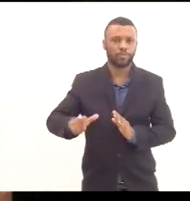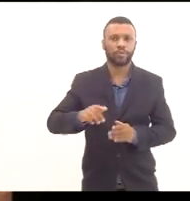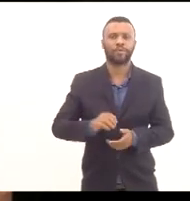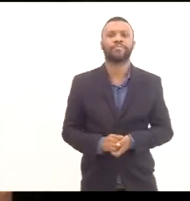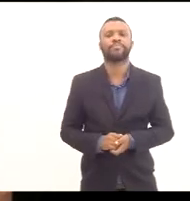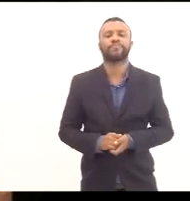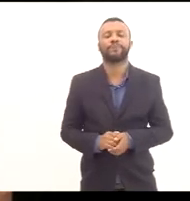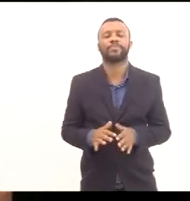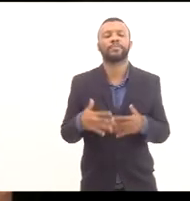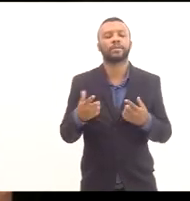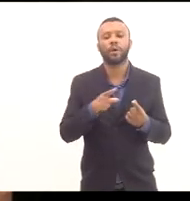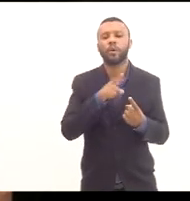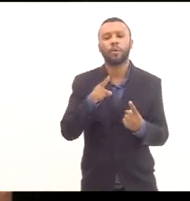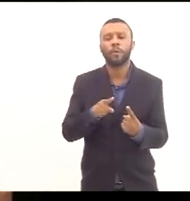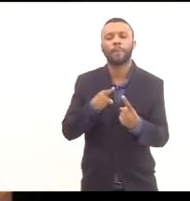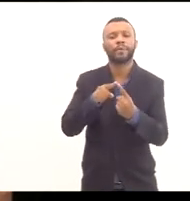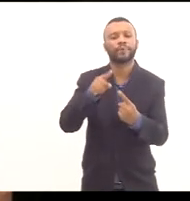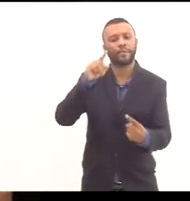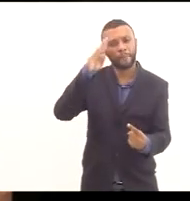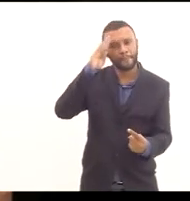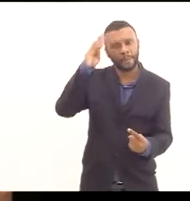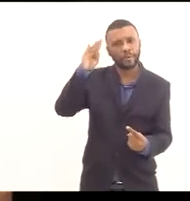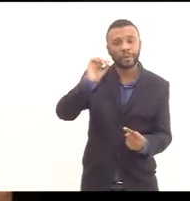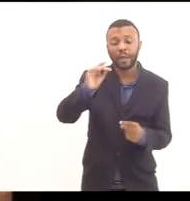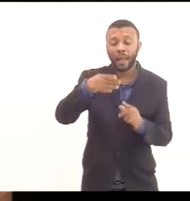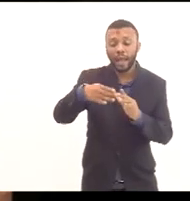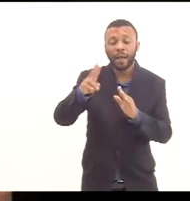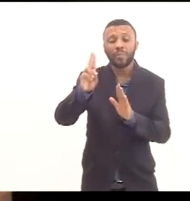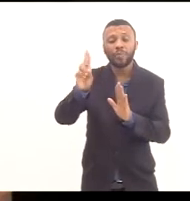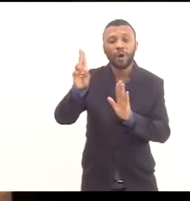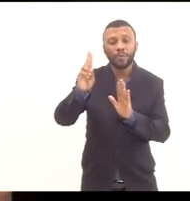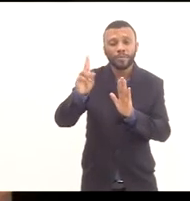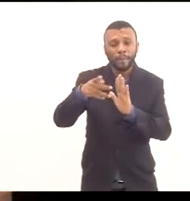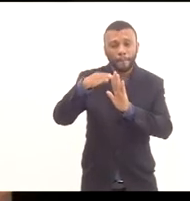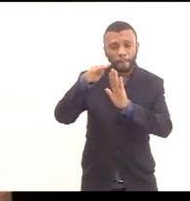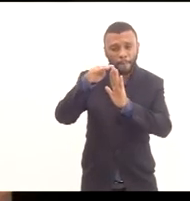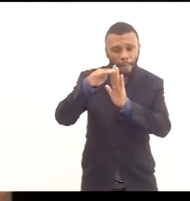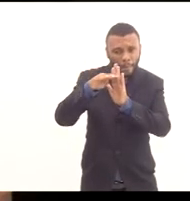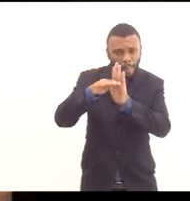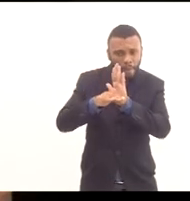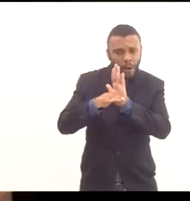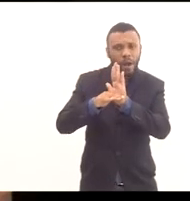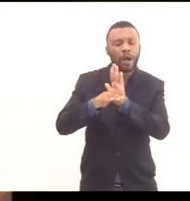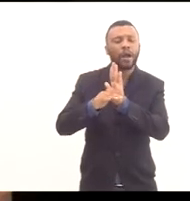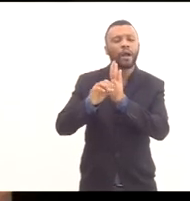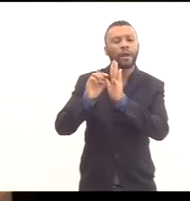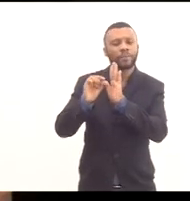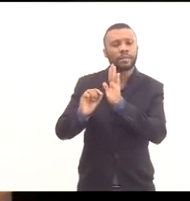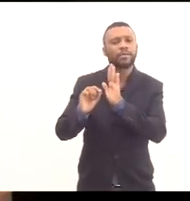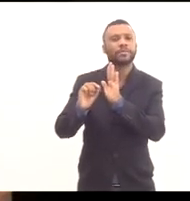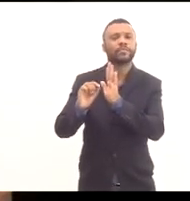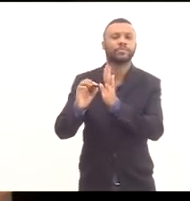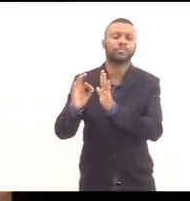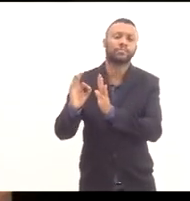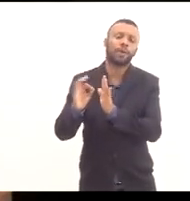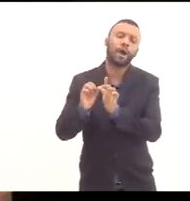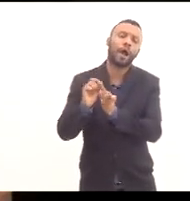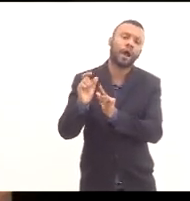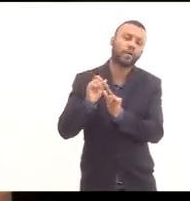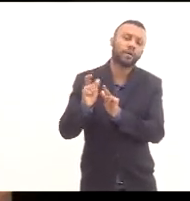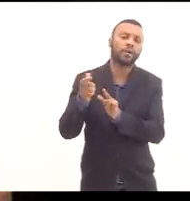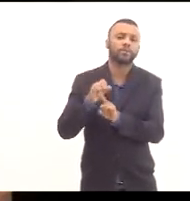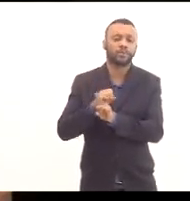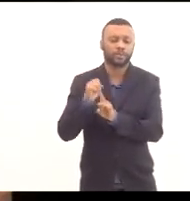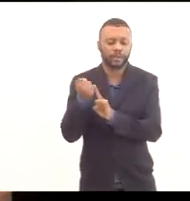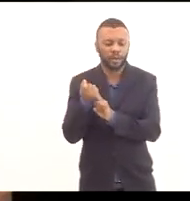então a ideia que com a o que é que eu tô criando para o aluguel social Eu também